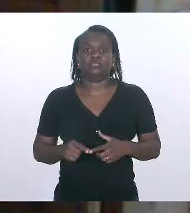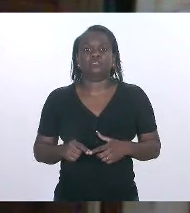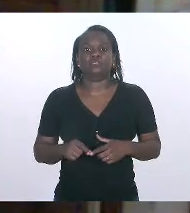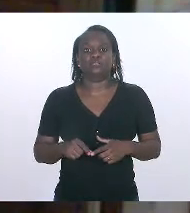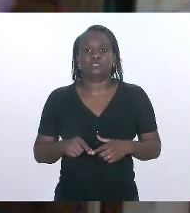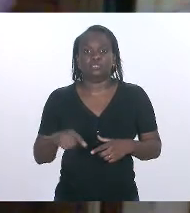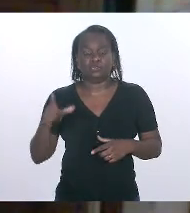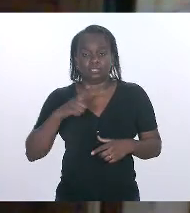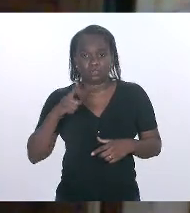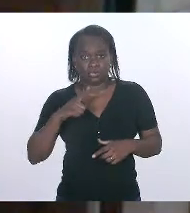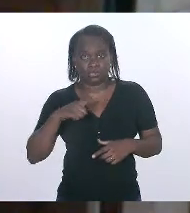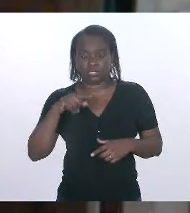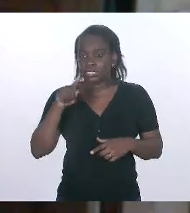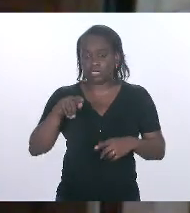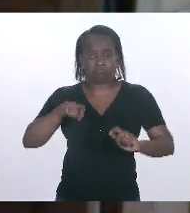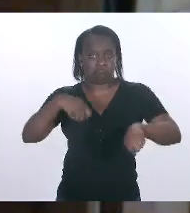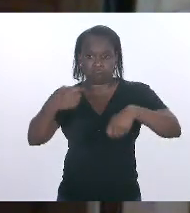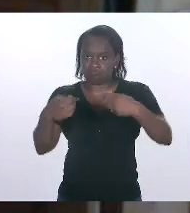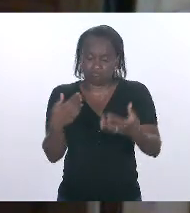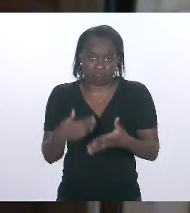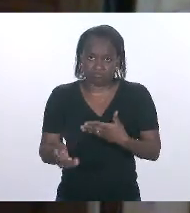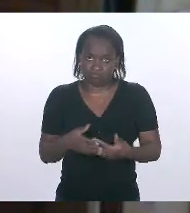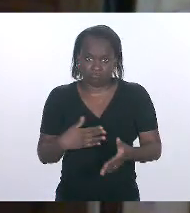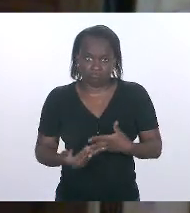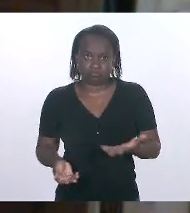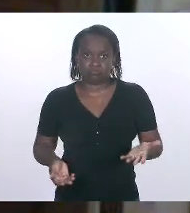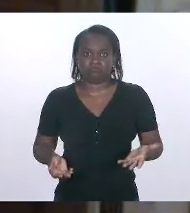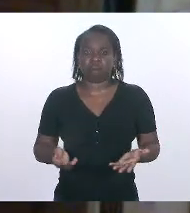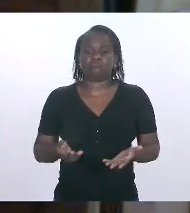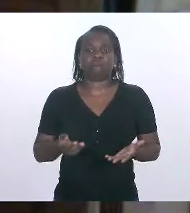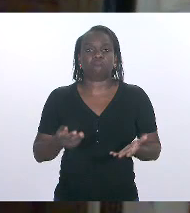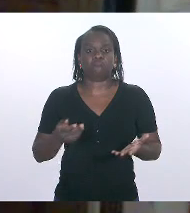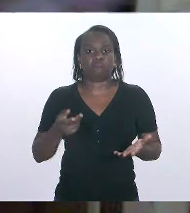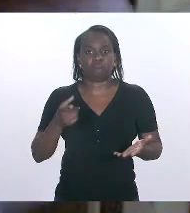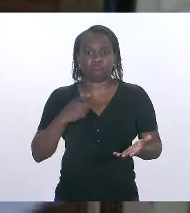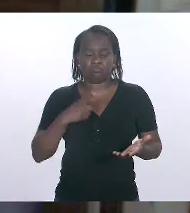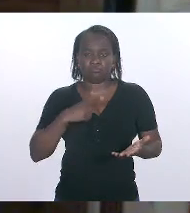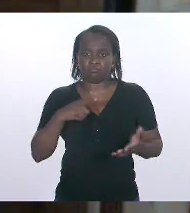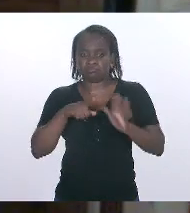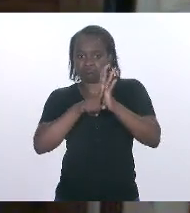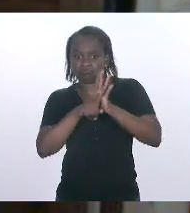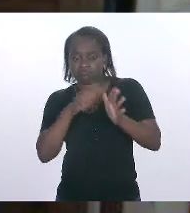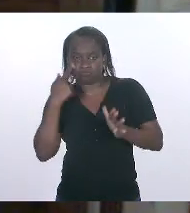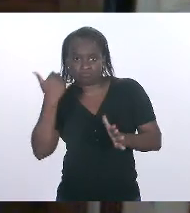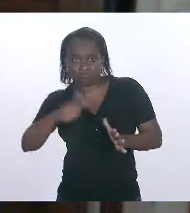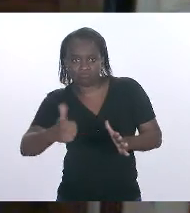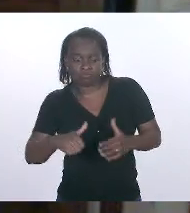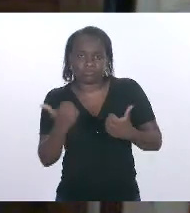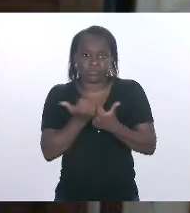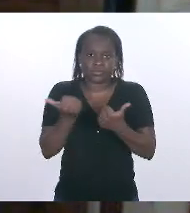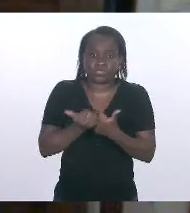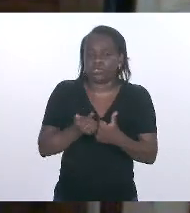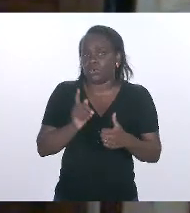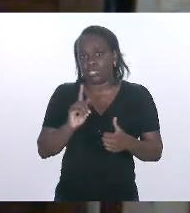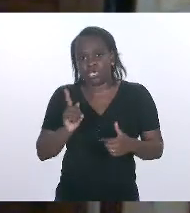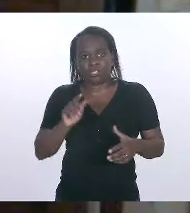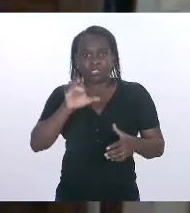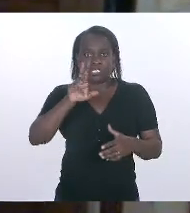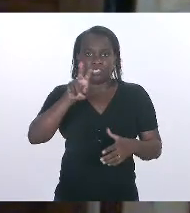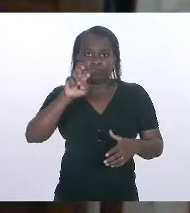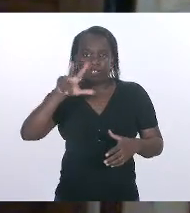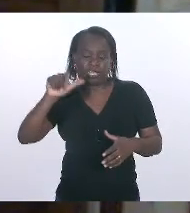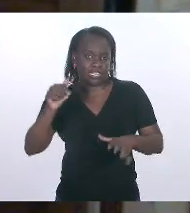uma qualificação que for, né, um apoiamento crítico ou não ao